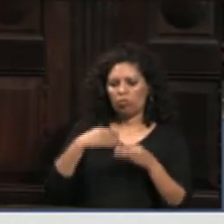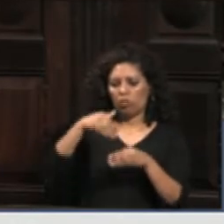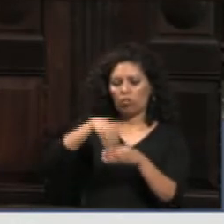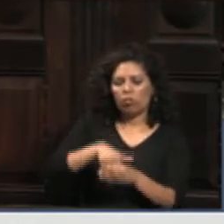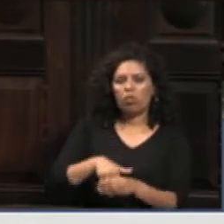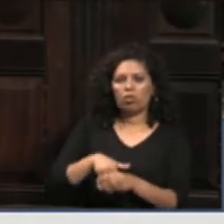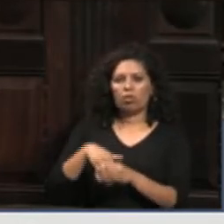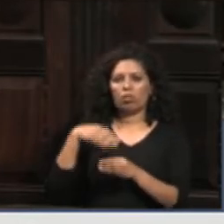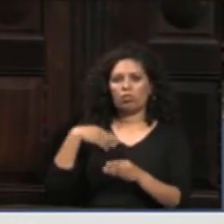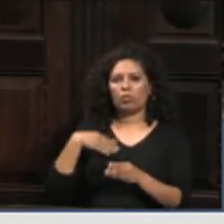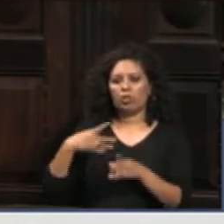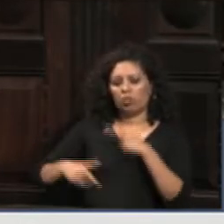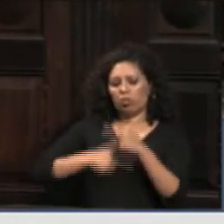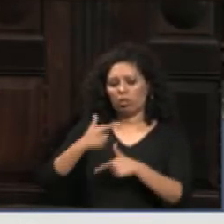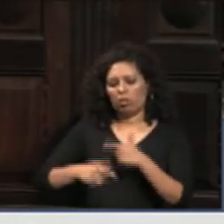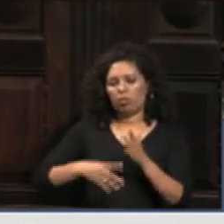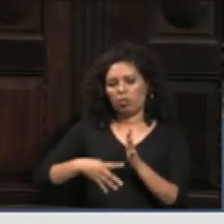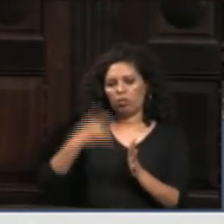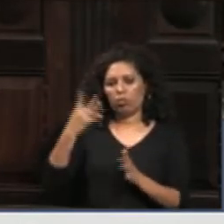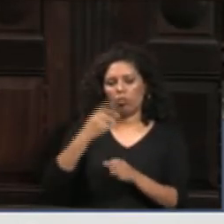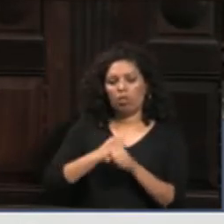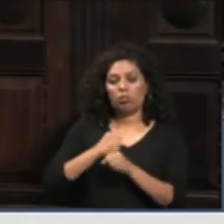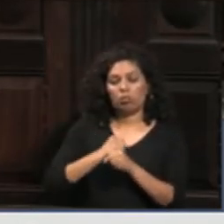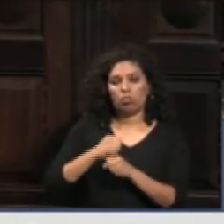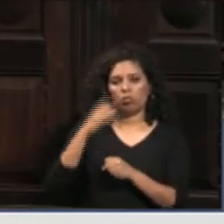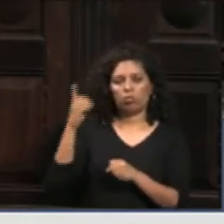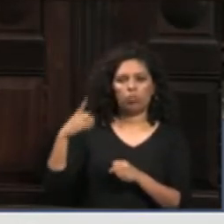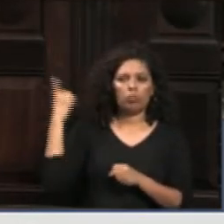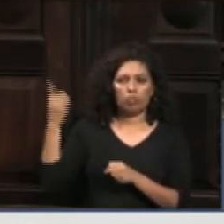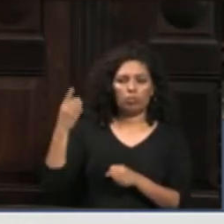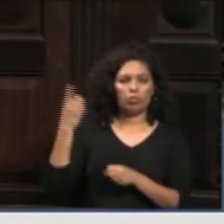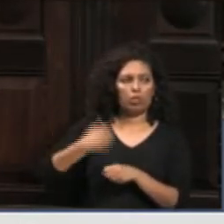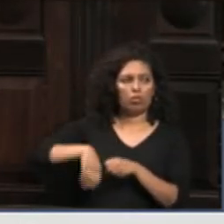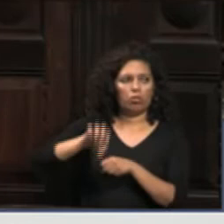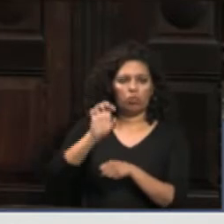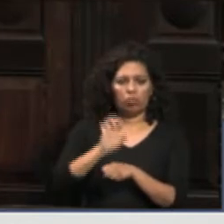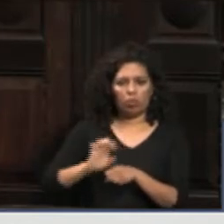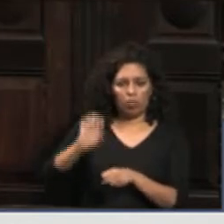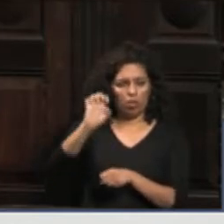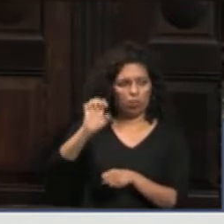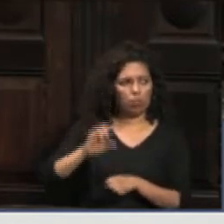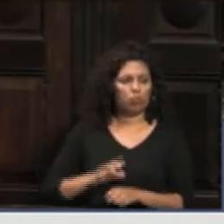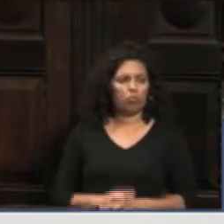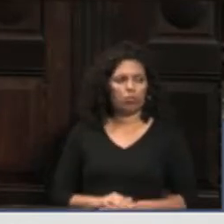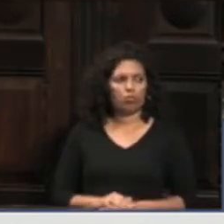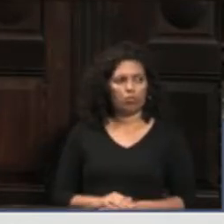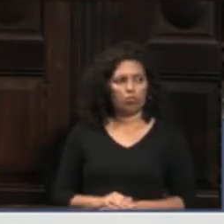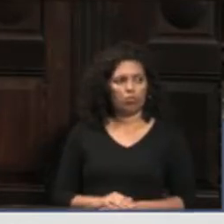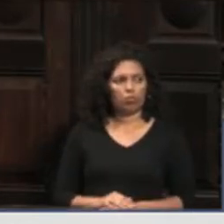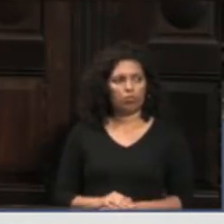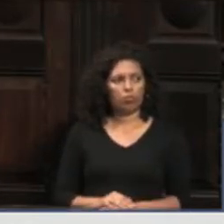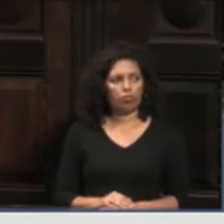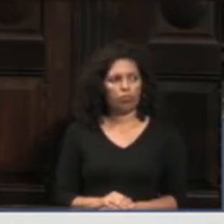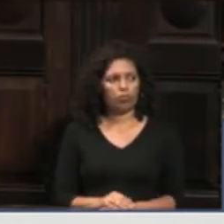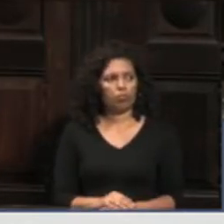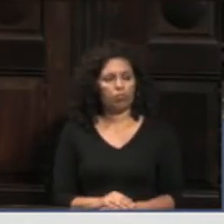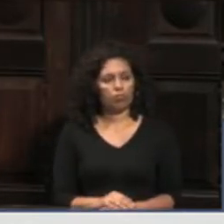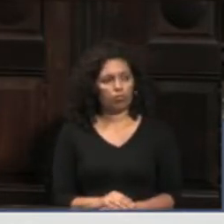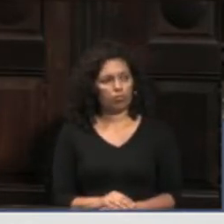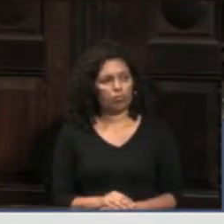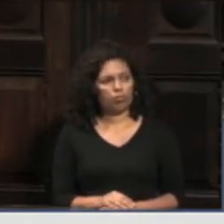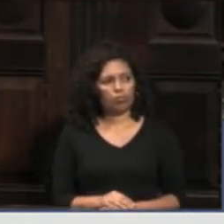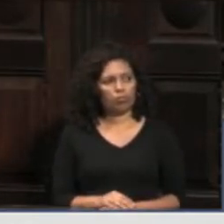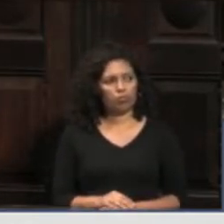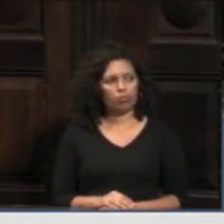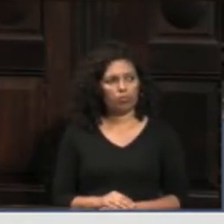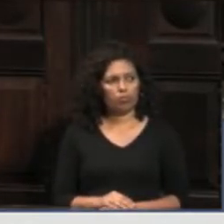Estadual. Eu não fui reconduzido a esta casa porque fiz a opção de não ser candidato a deputado estadual, mas